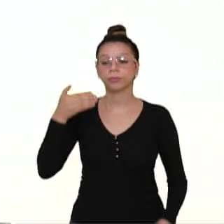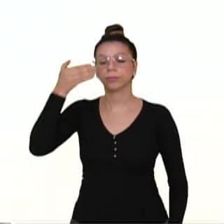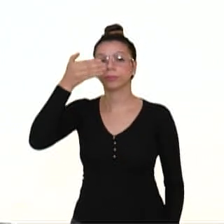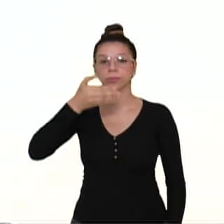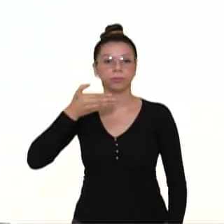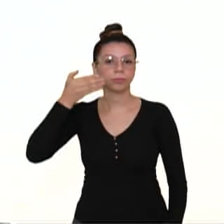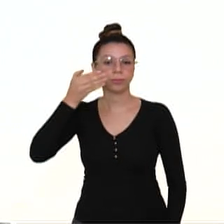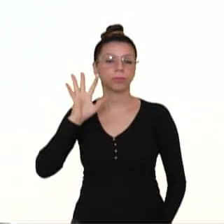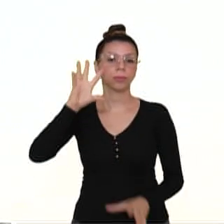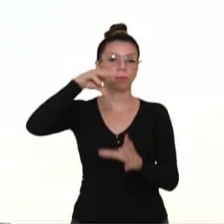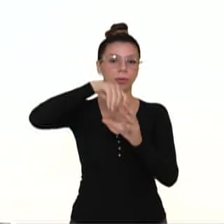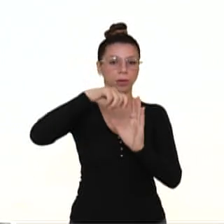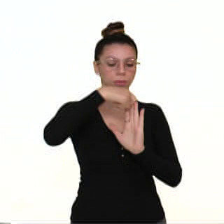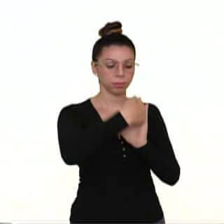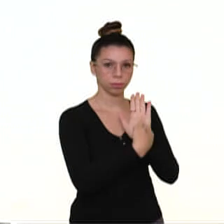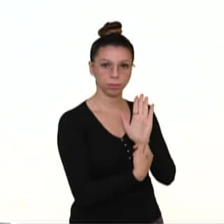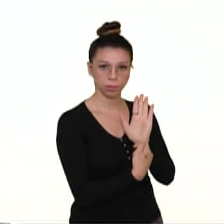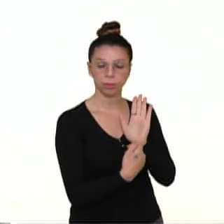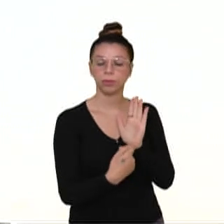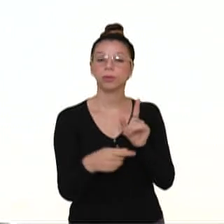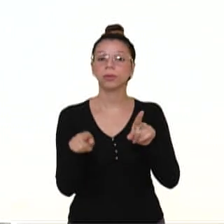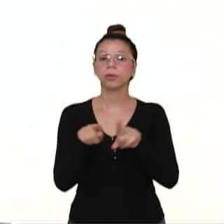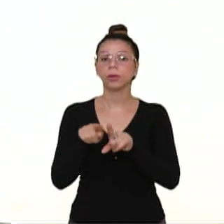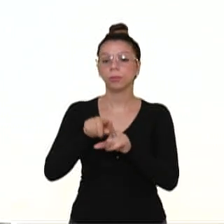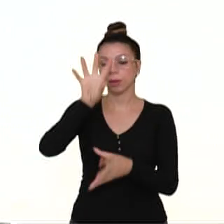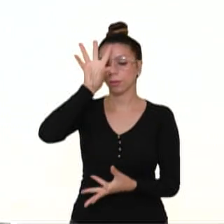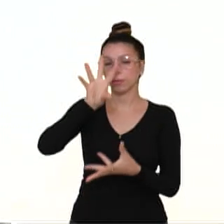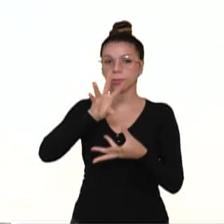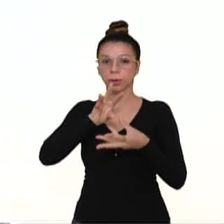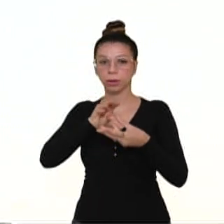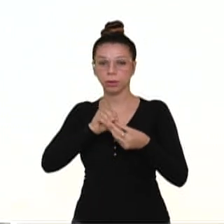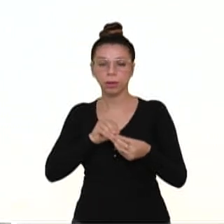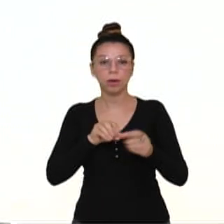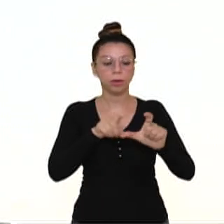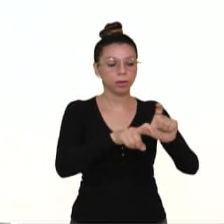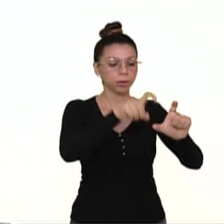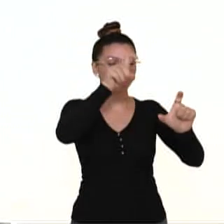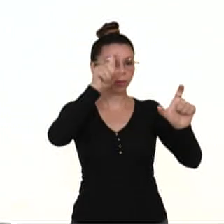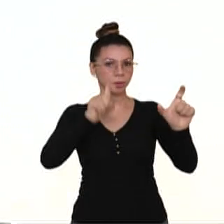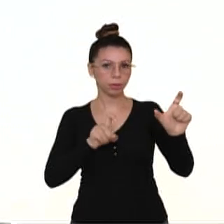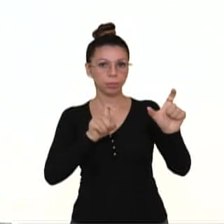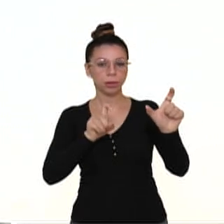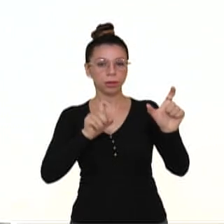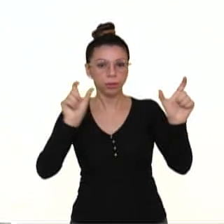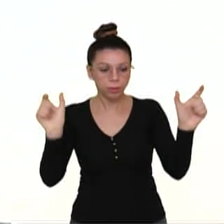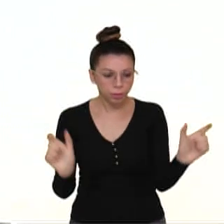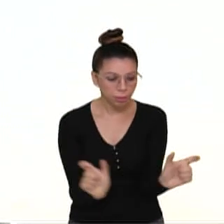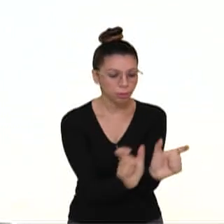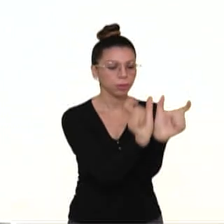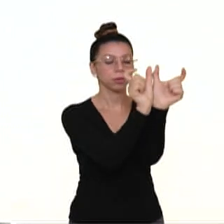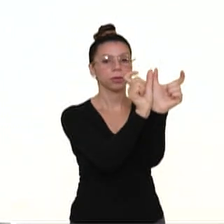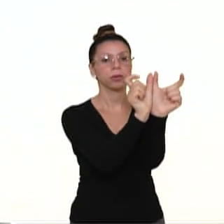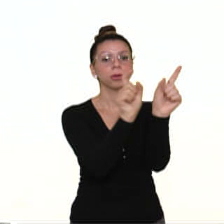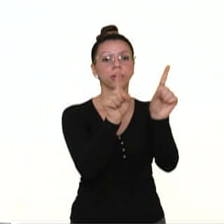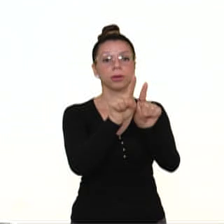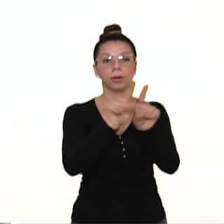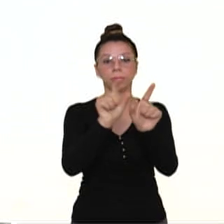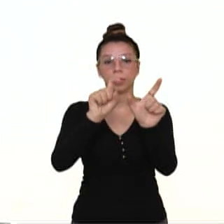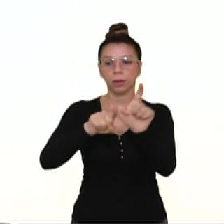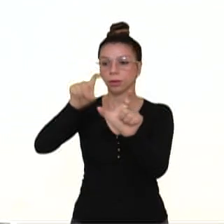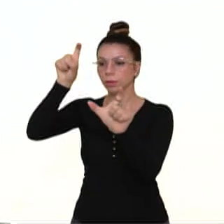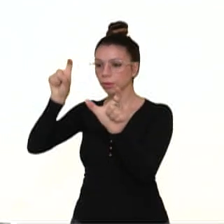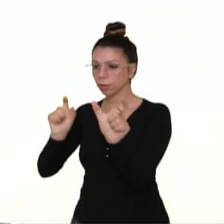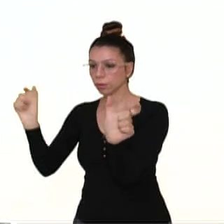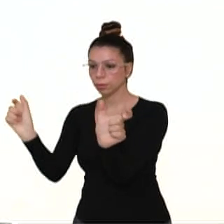lógico-discursivas presentes no texto, entendendo o sentido de dependência da oração assindética e